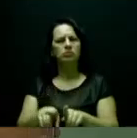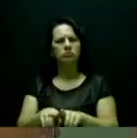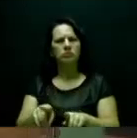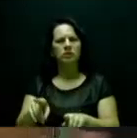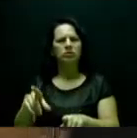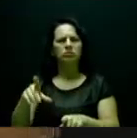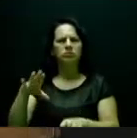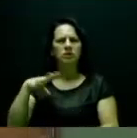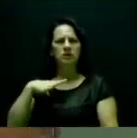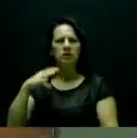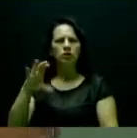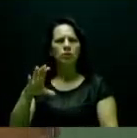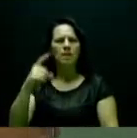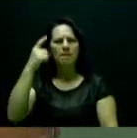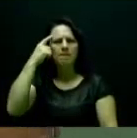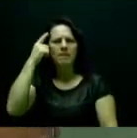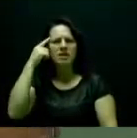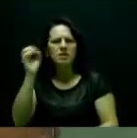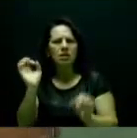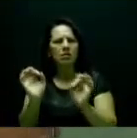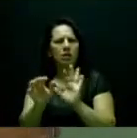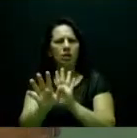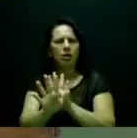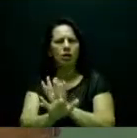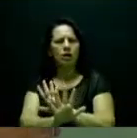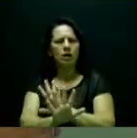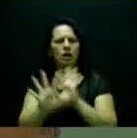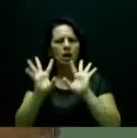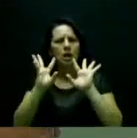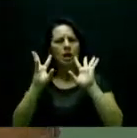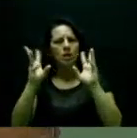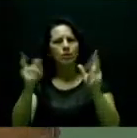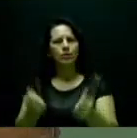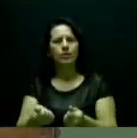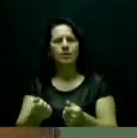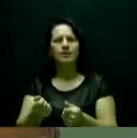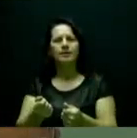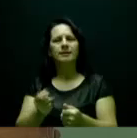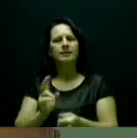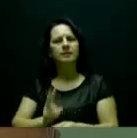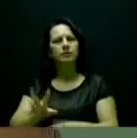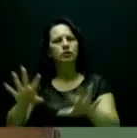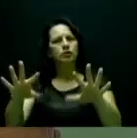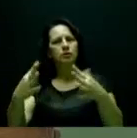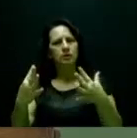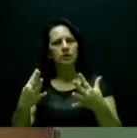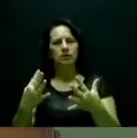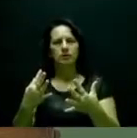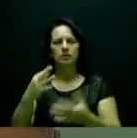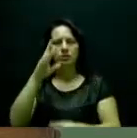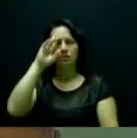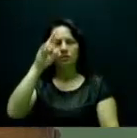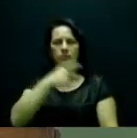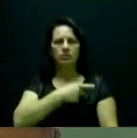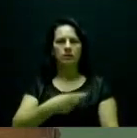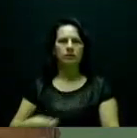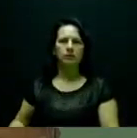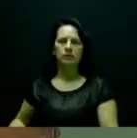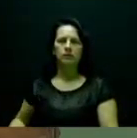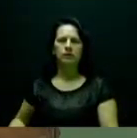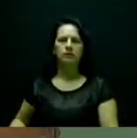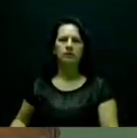não pensar em solucionar. E eu estarei aqui sempre chamando a atenção, senhor presidente, nobre vereador Ivan,